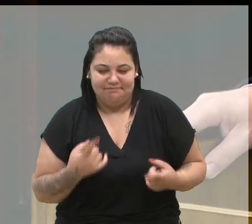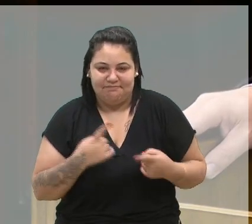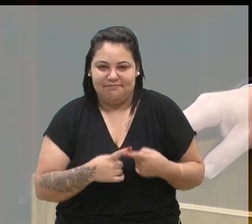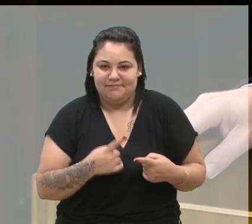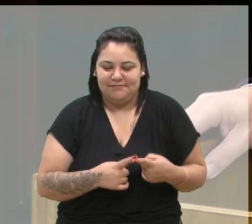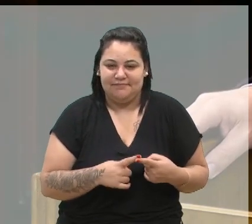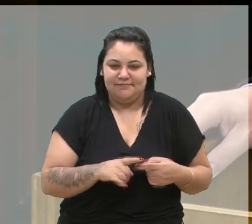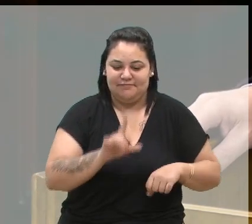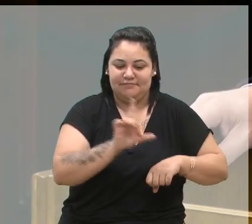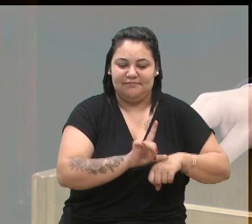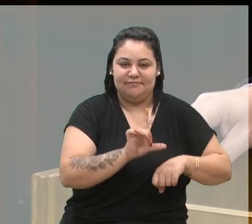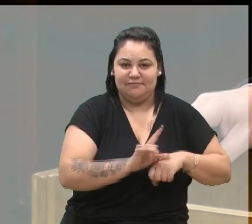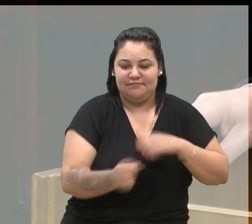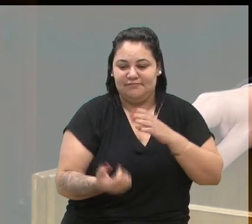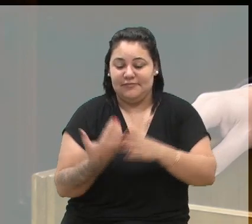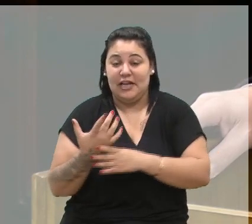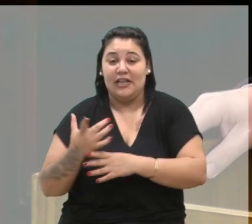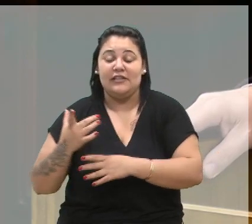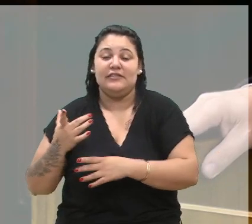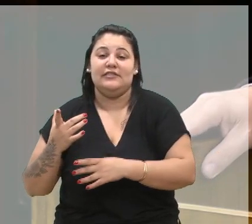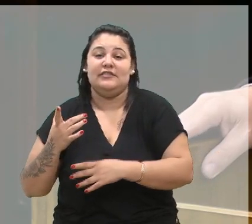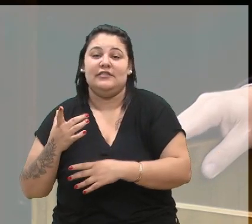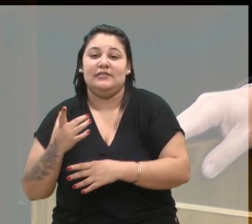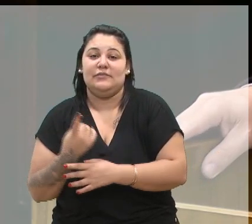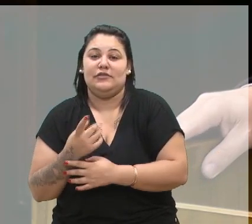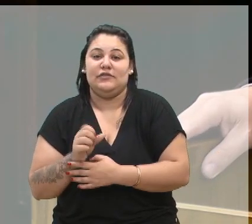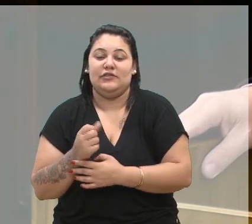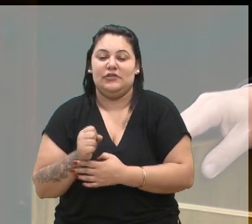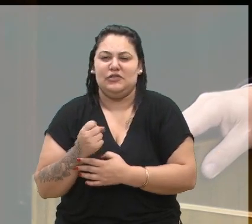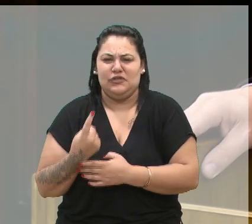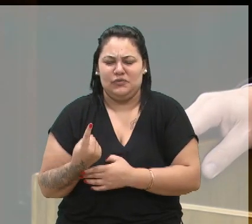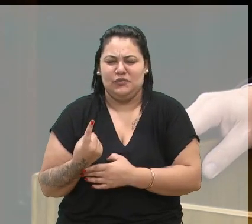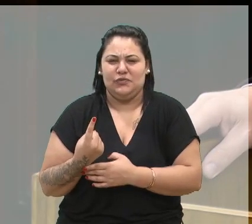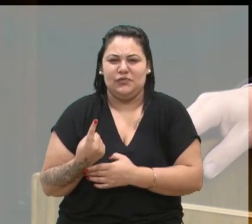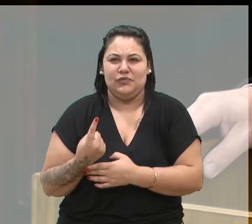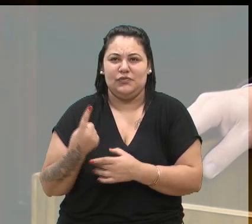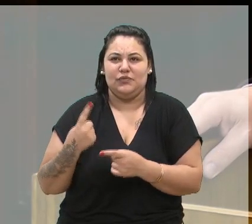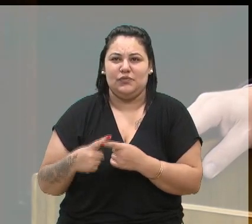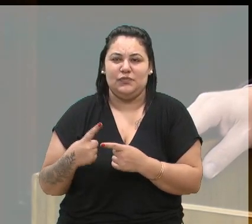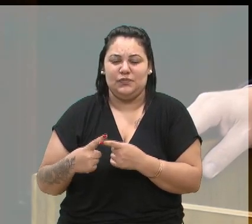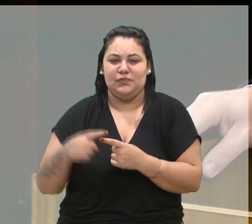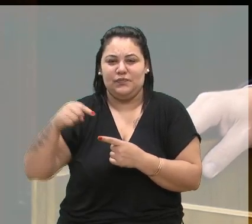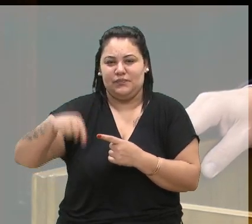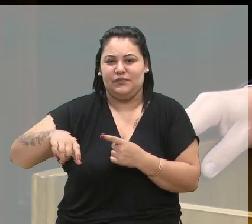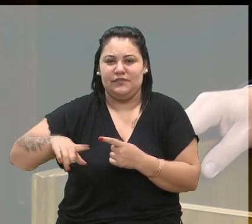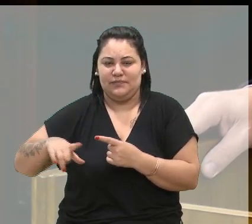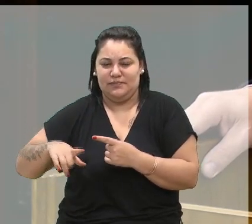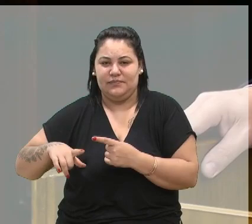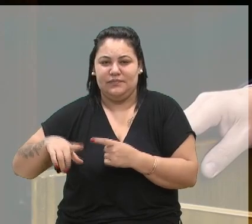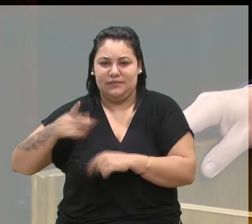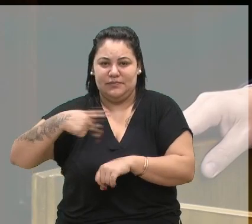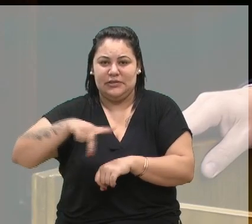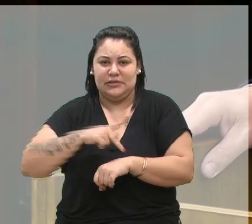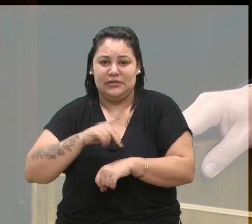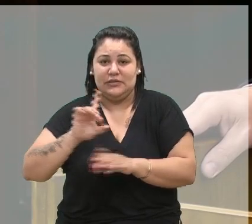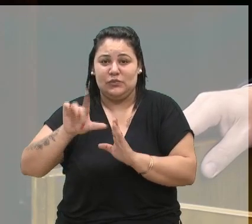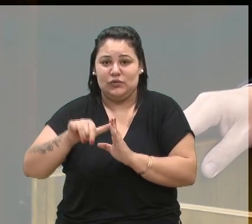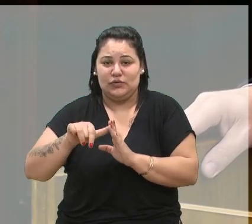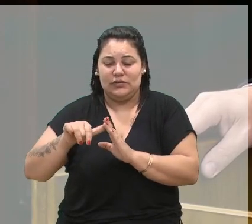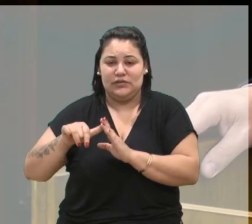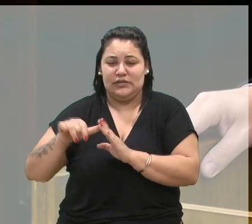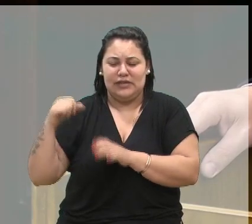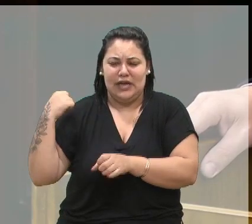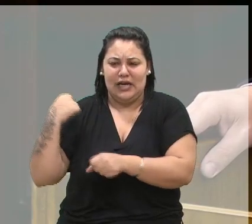loja Filantropia e Liberdade sob a égide do Grande Oriente do Brasil. Após décadas de